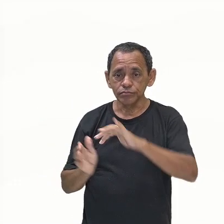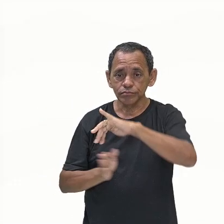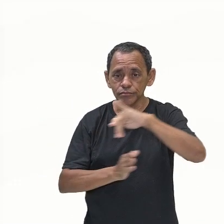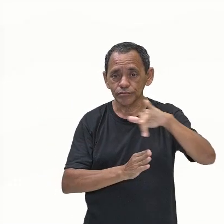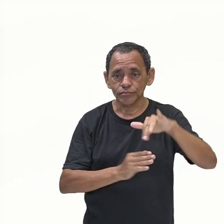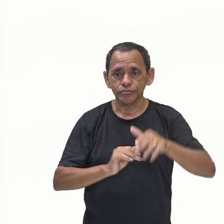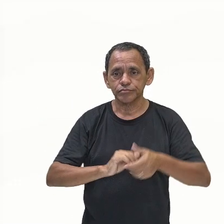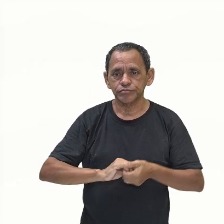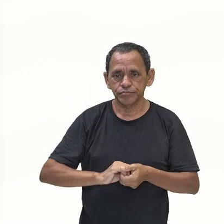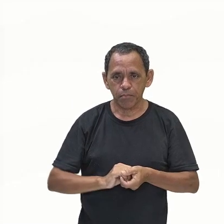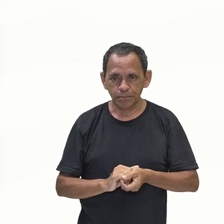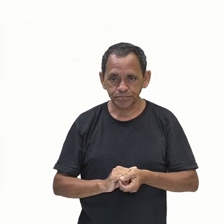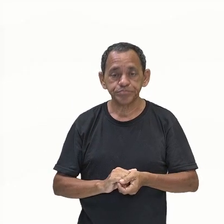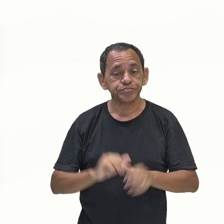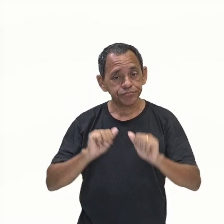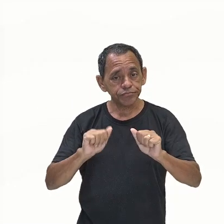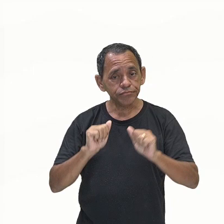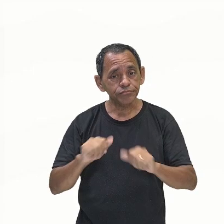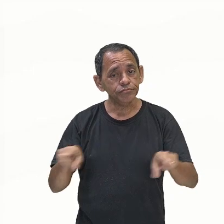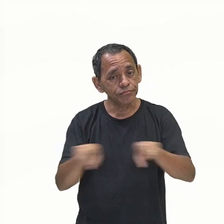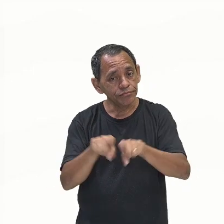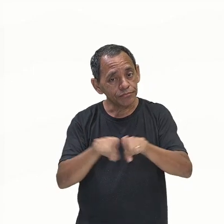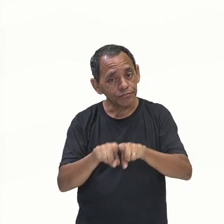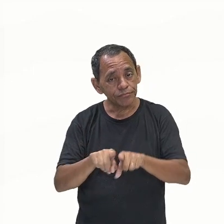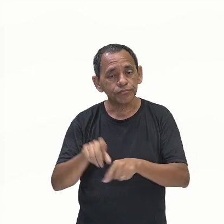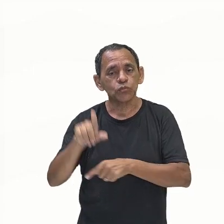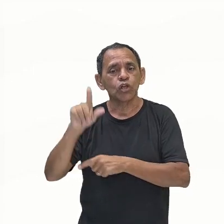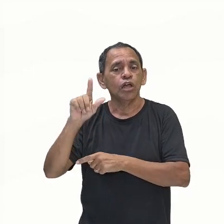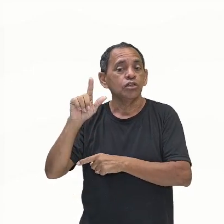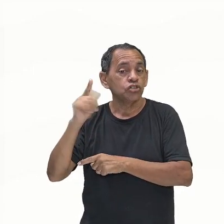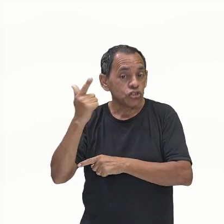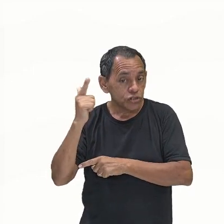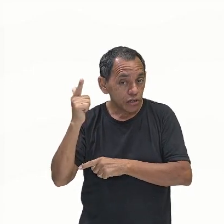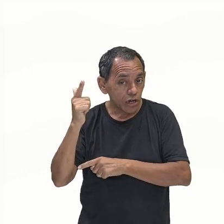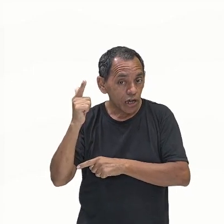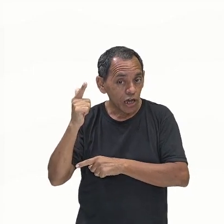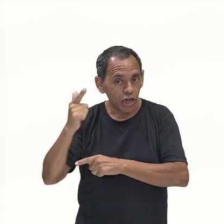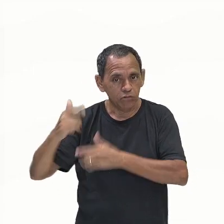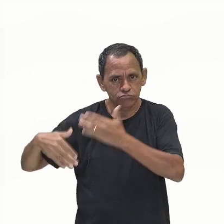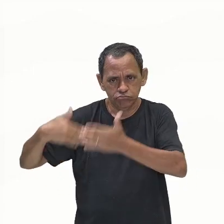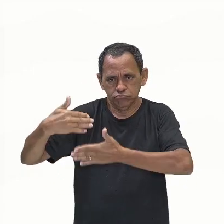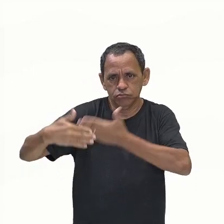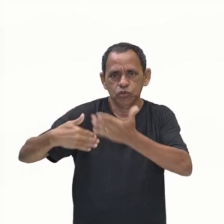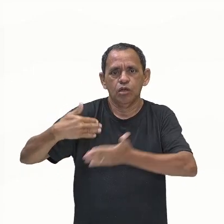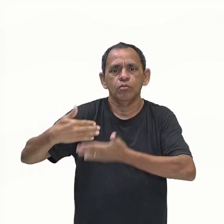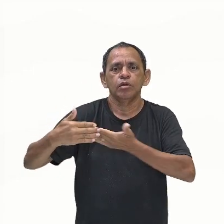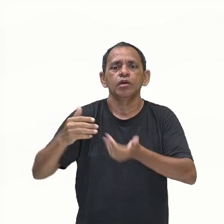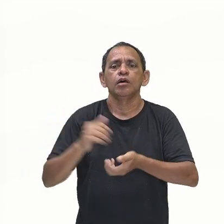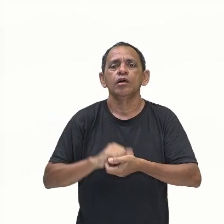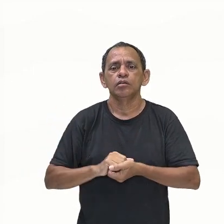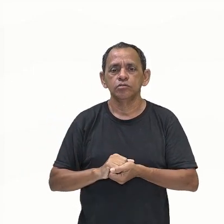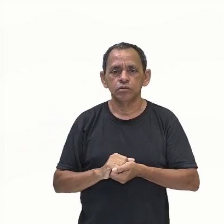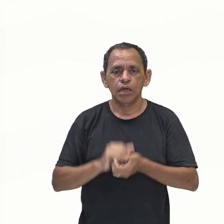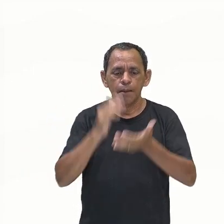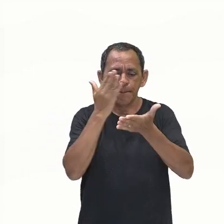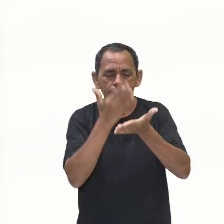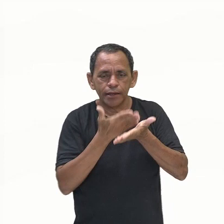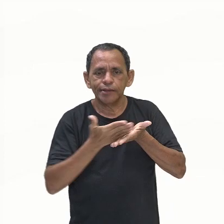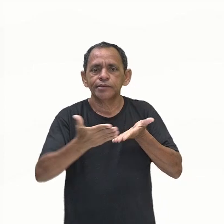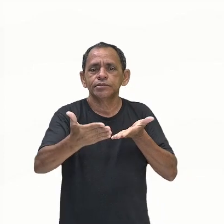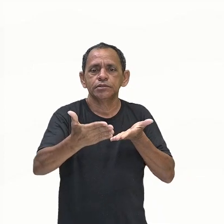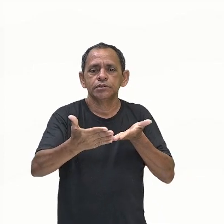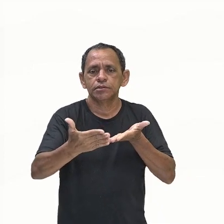ver que o geoprocessamento, a partir de determinados sistemas, a partir de determinadas